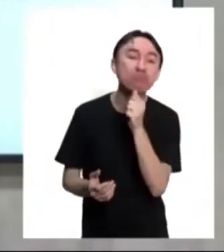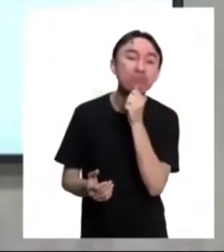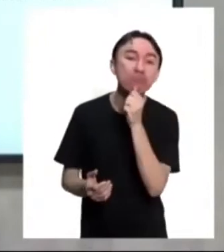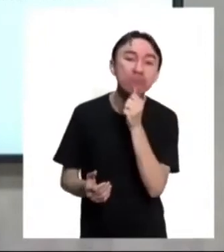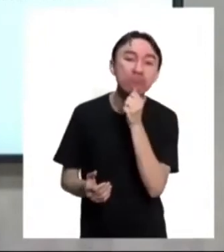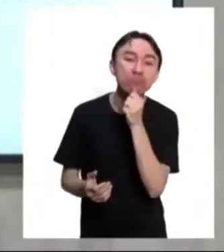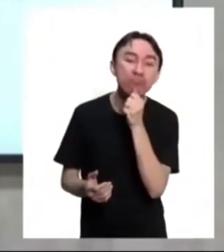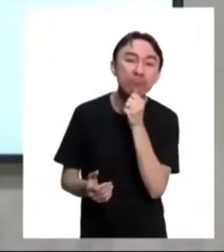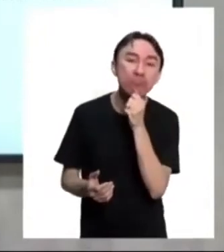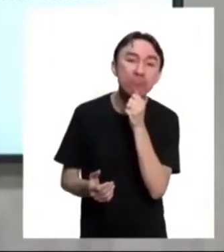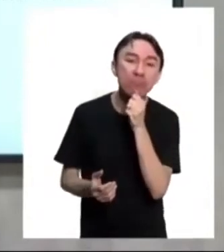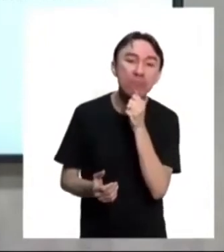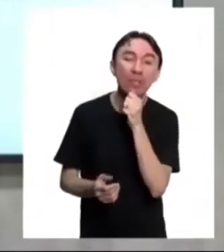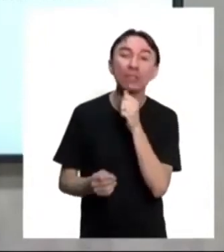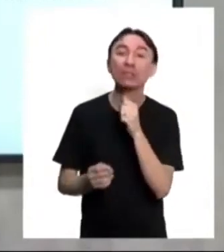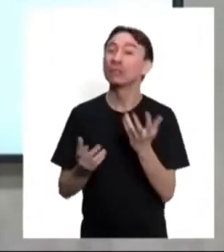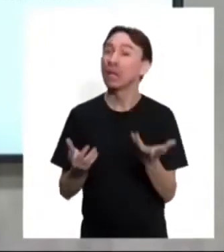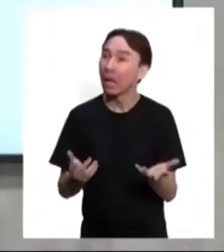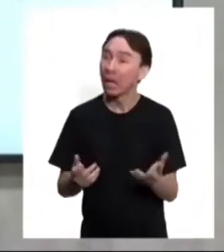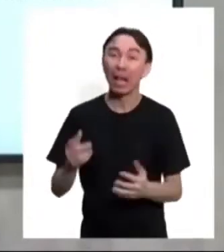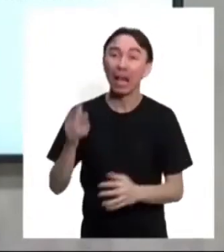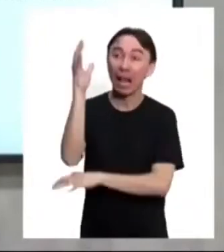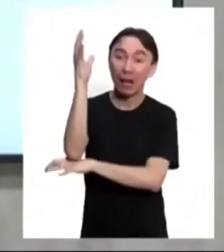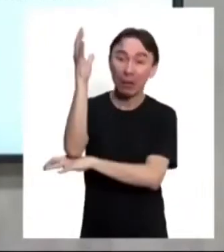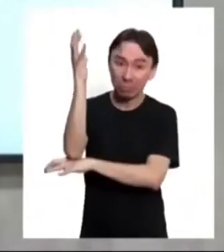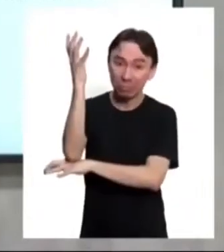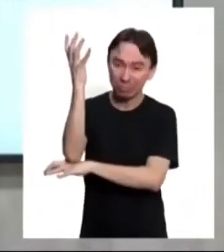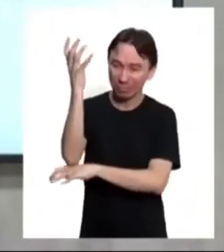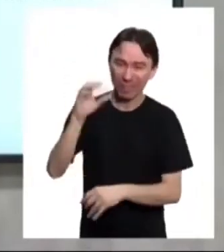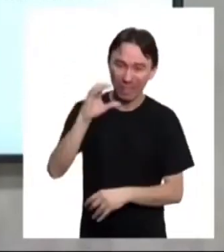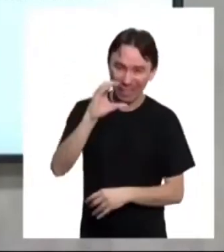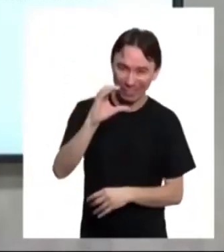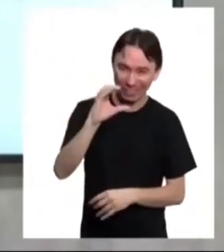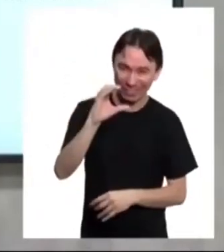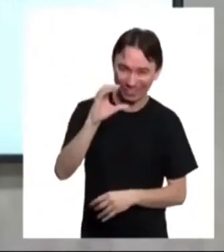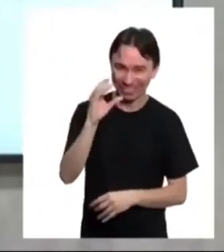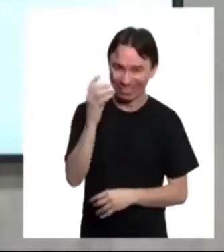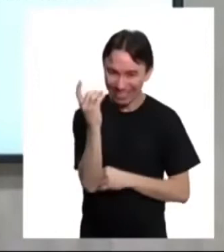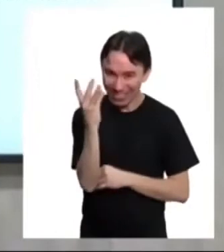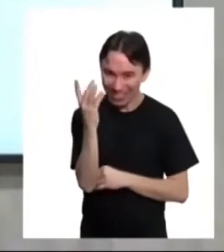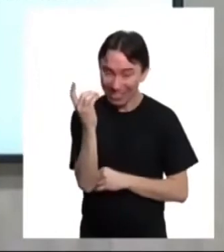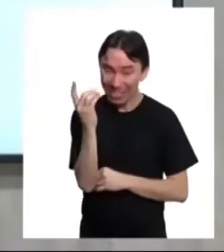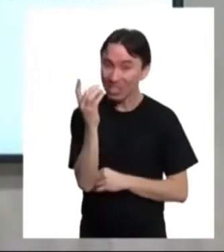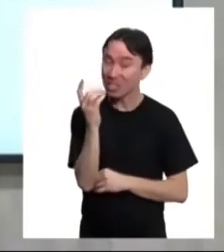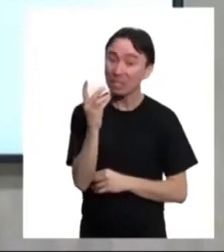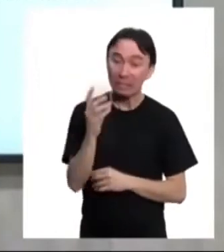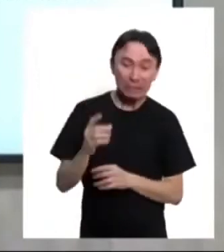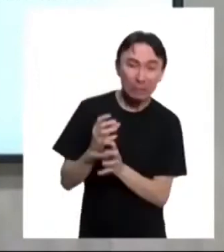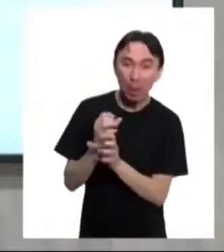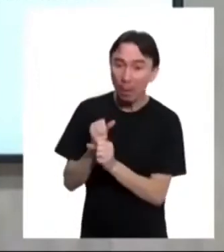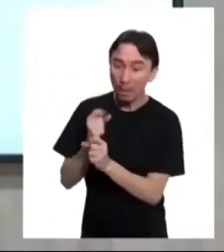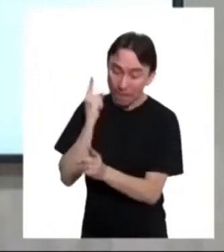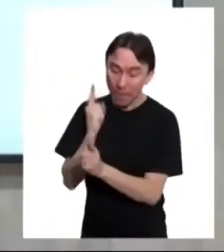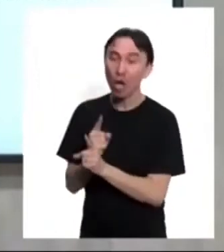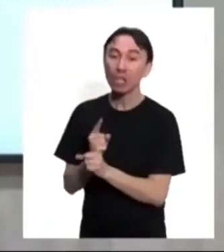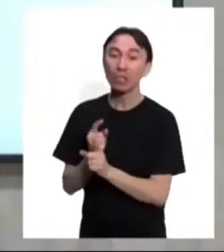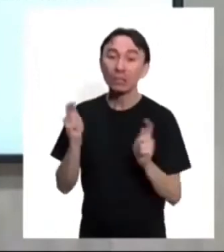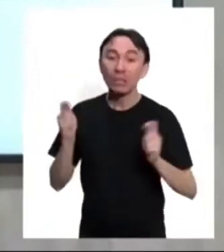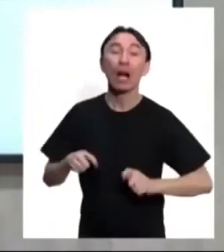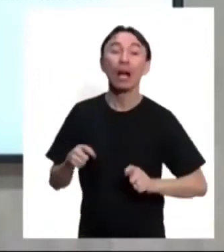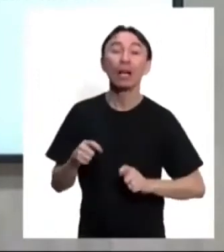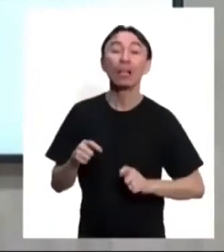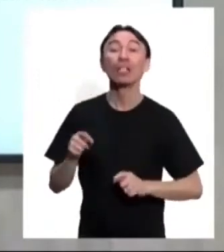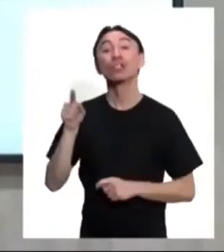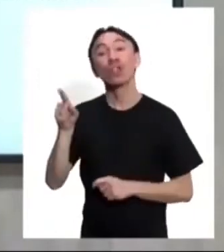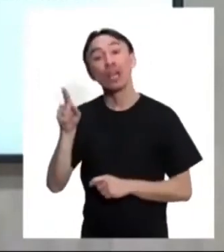Eu só posso fazer datação com carbono 14 depois que o organismo vivo